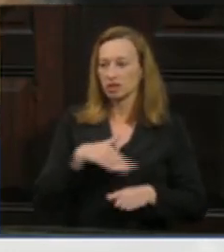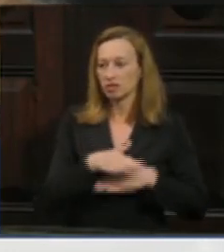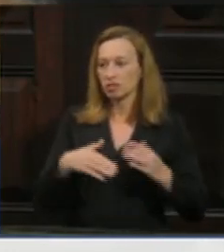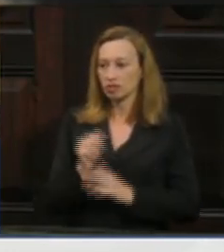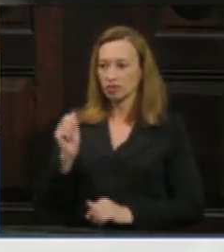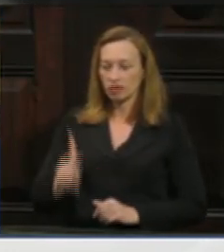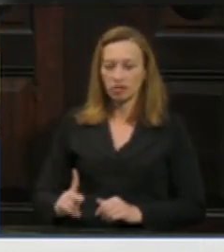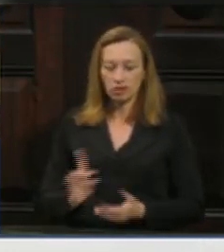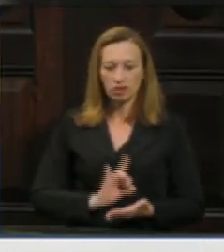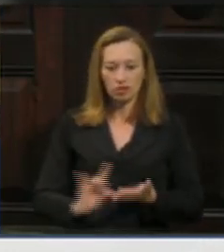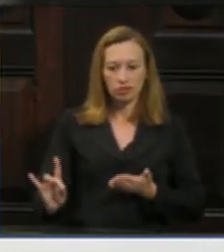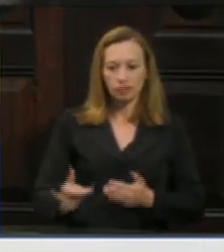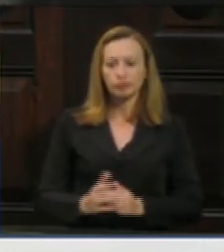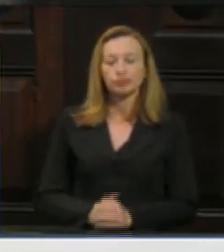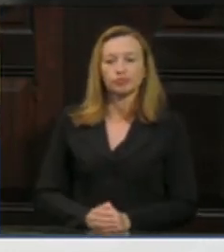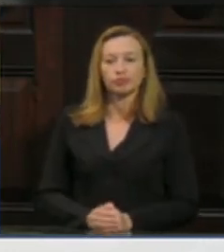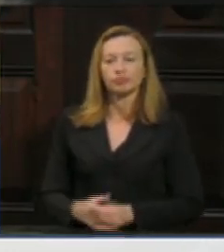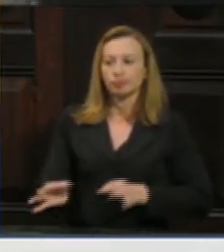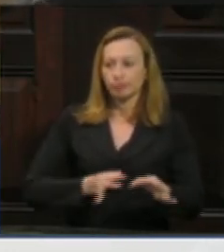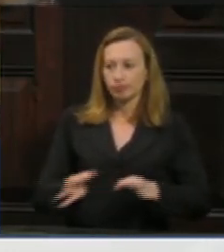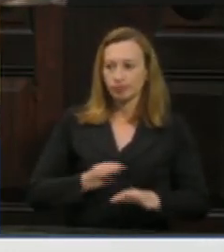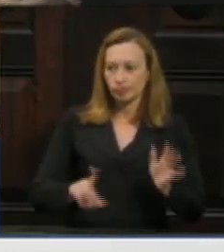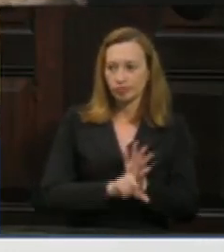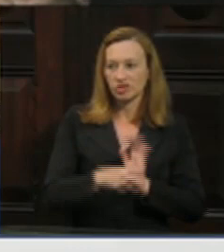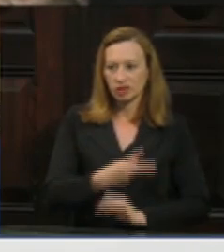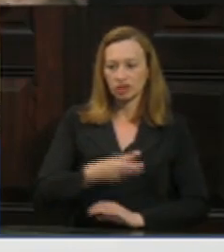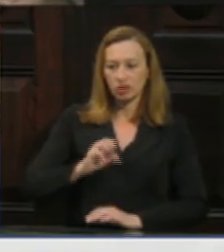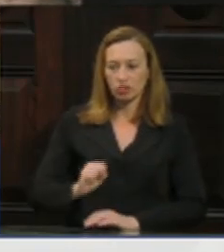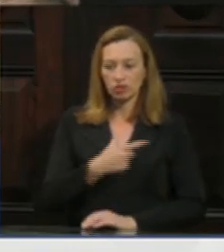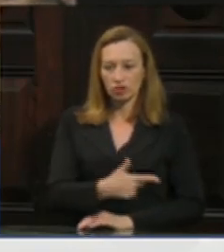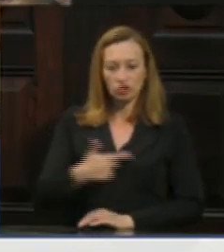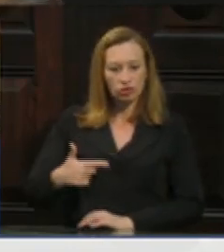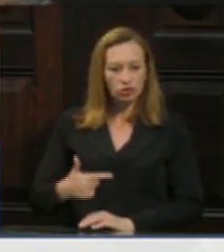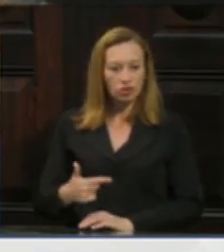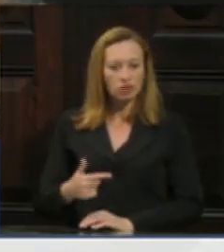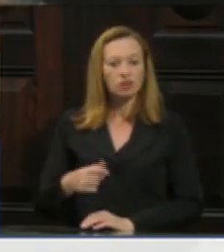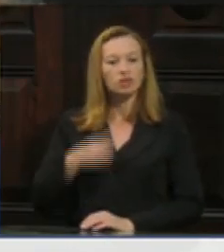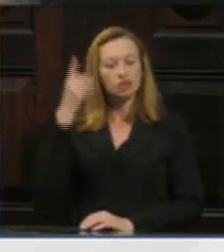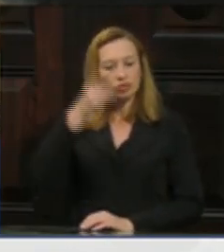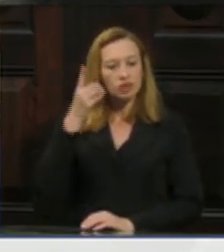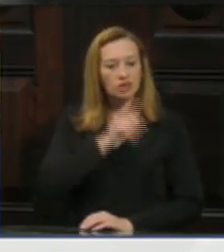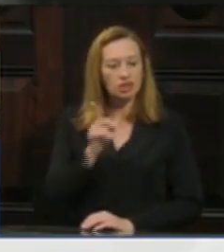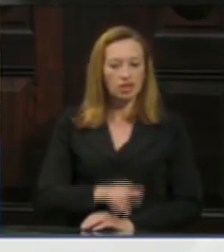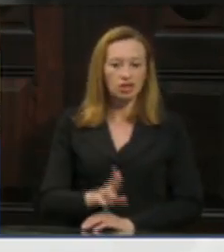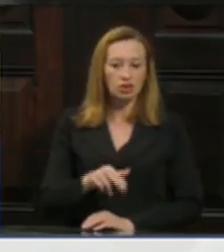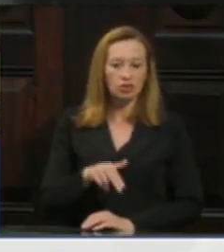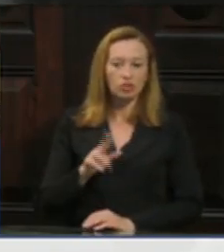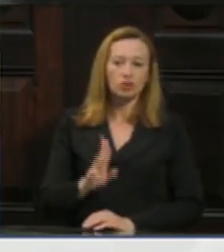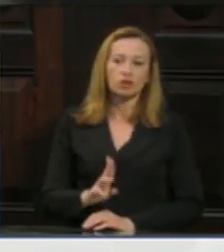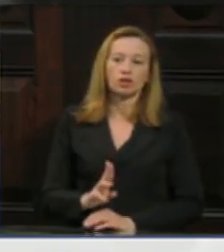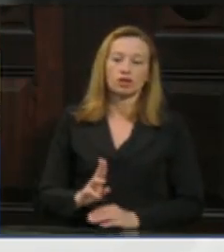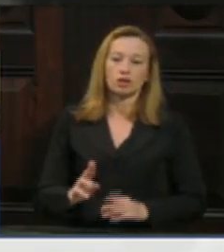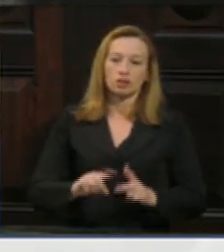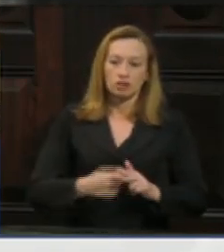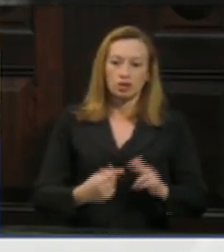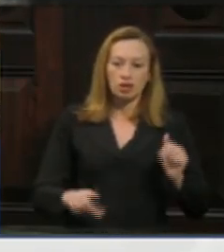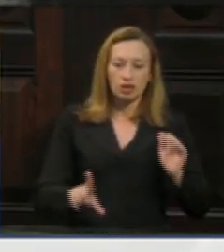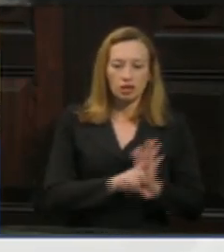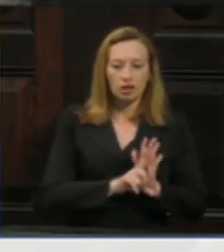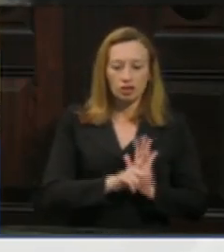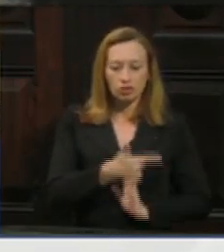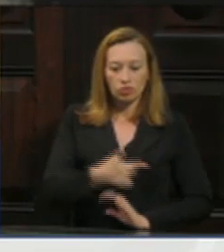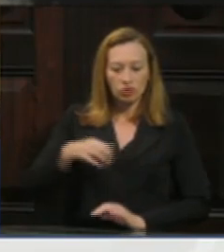Em discussão, não havendo que queira discutir, encerrada a discussão, em votação, os senhores que aprovam a lei como estão, aprovado, vai ao autógrafo. Projeto de lei